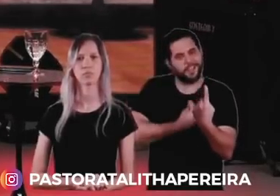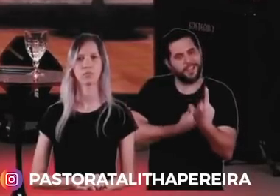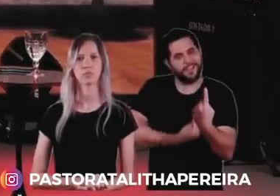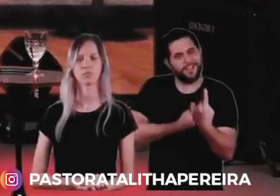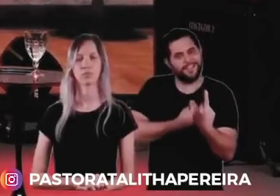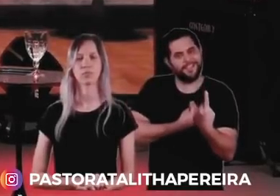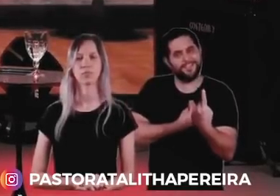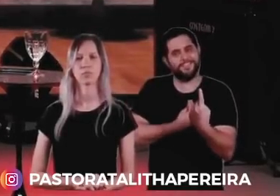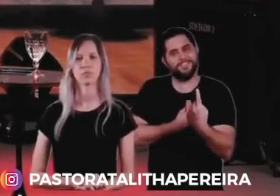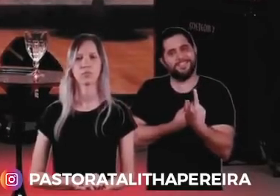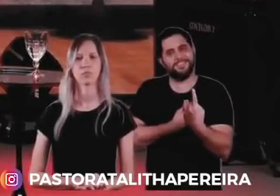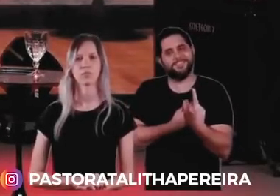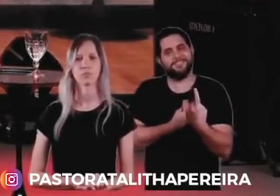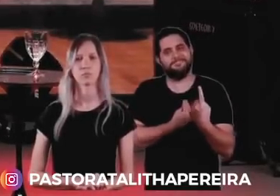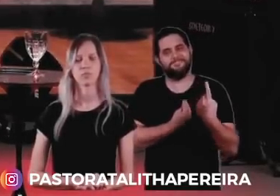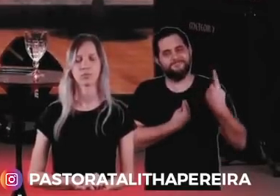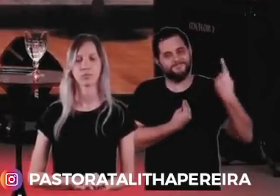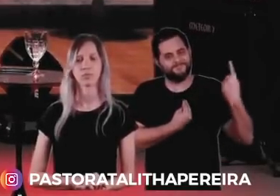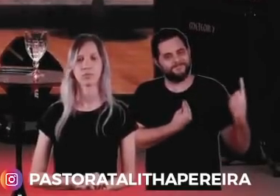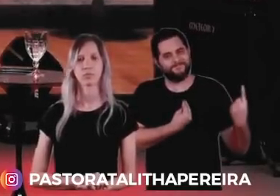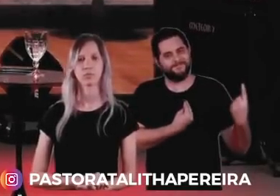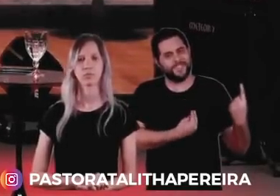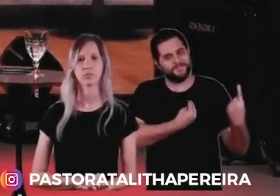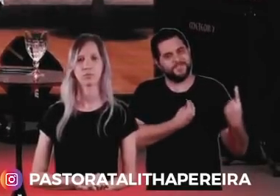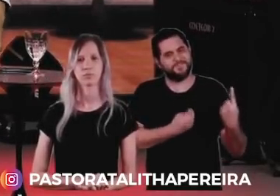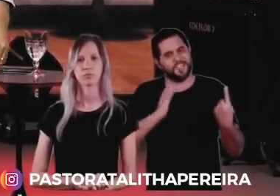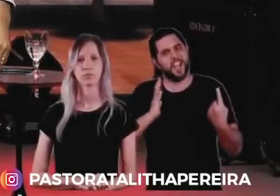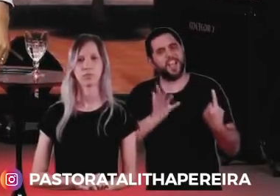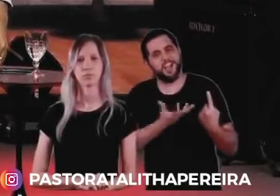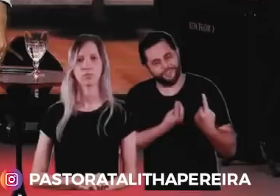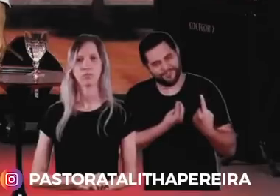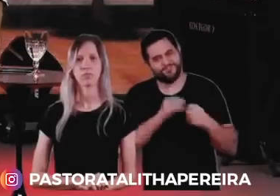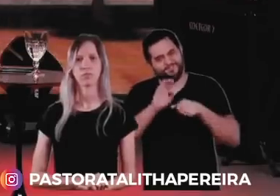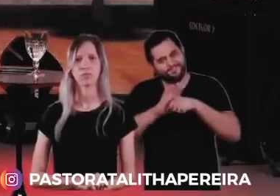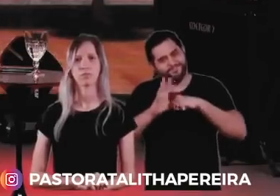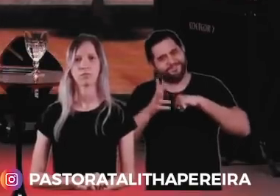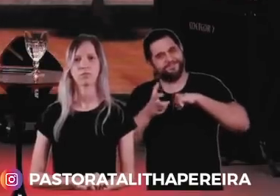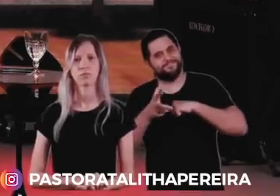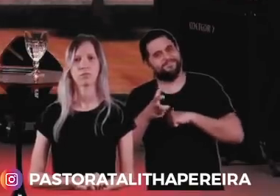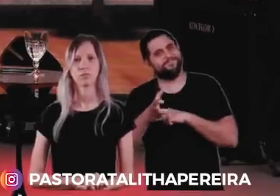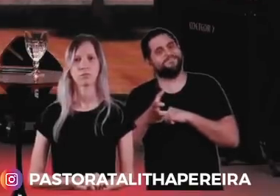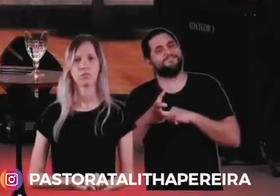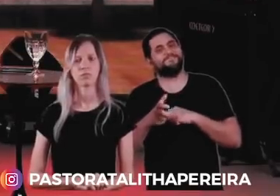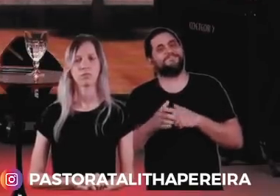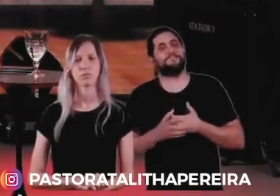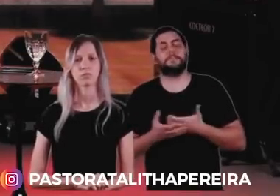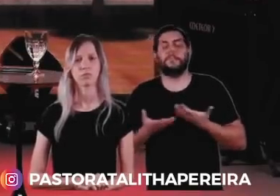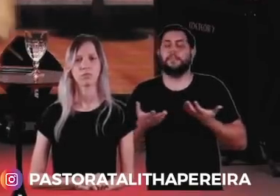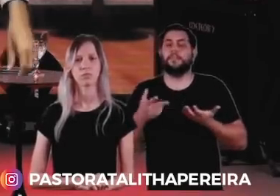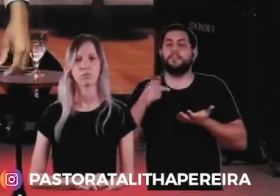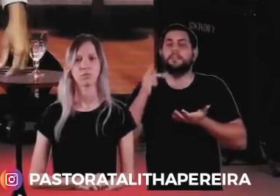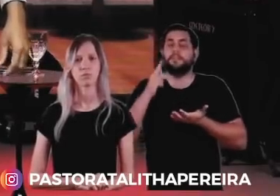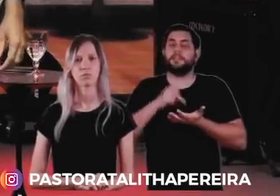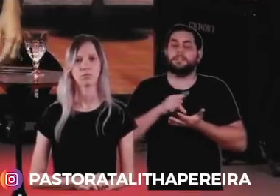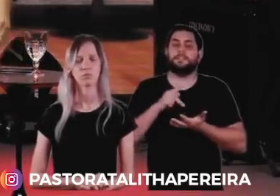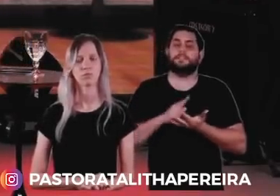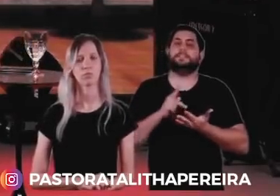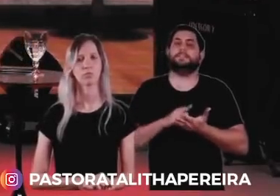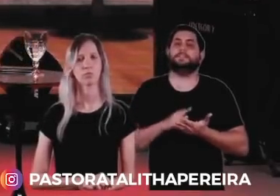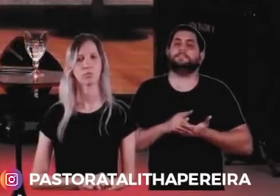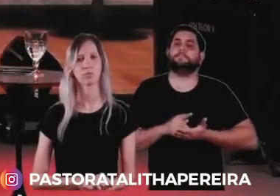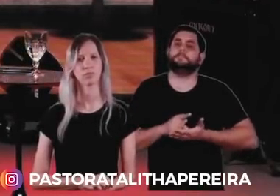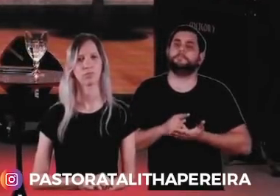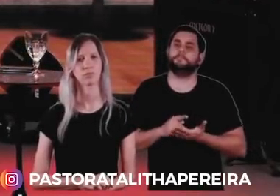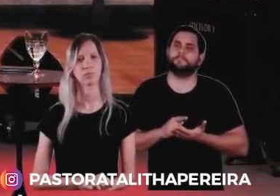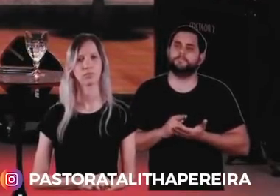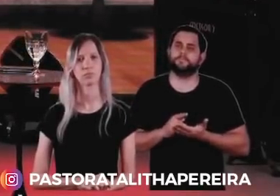do vírus, do coronavírus. que na realidade